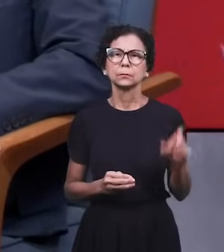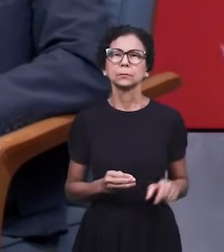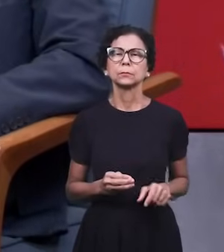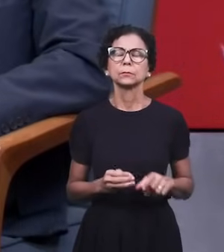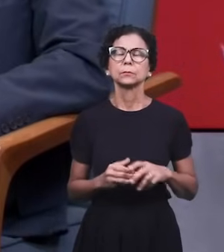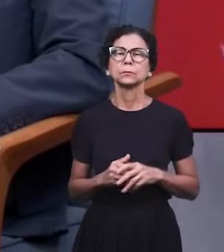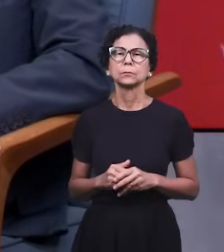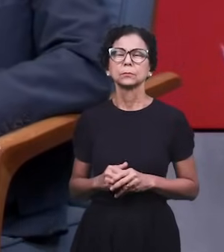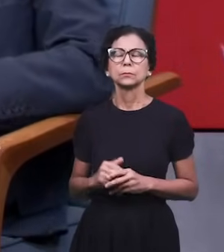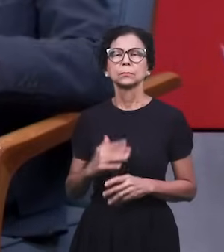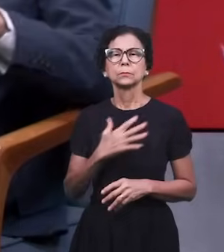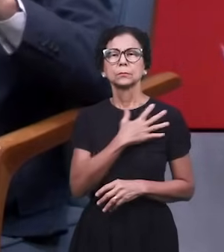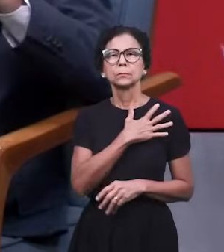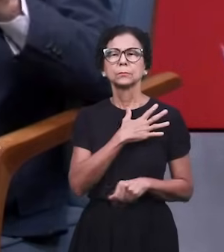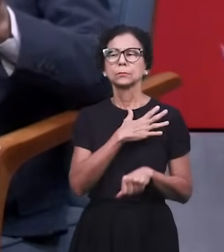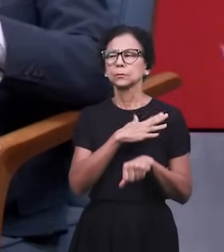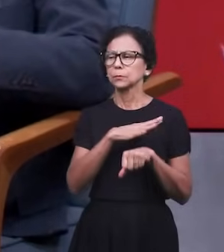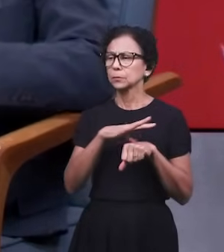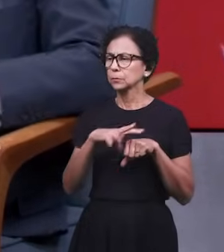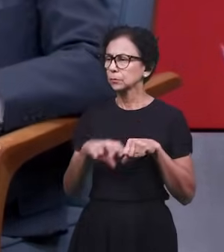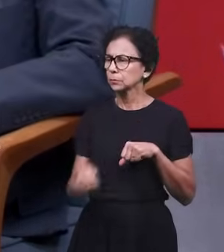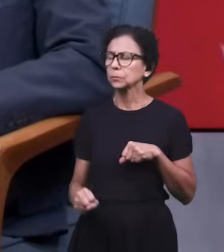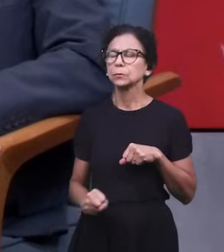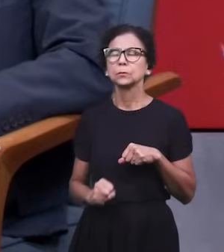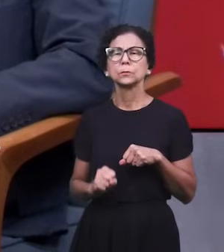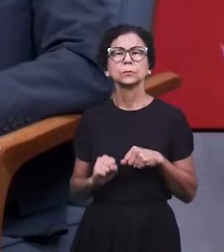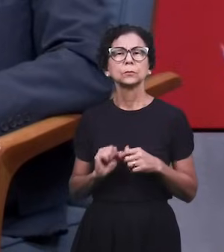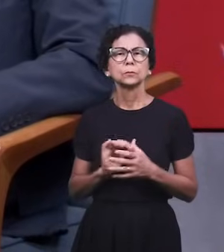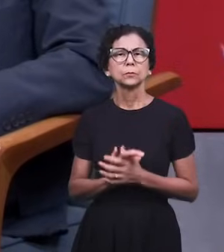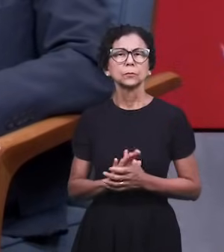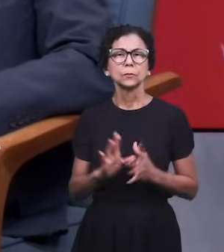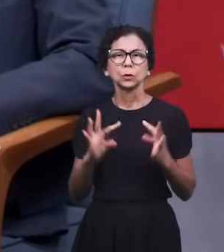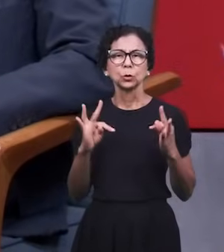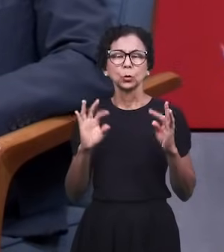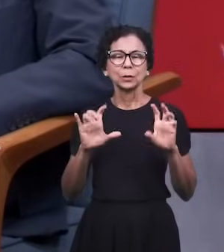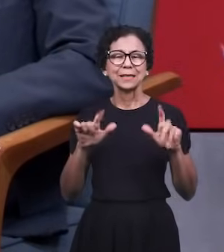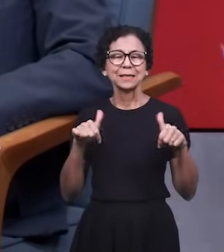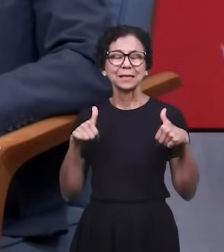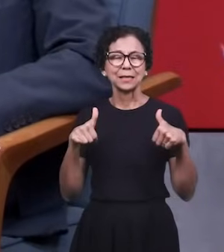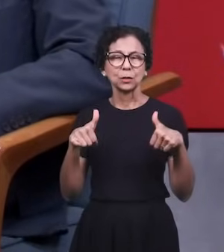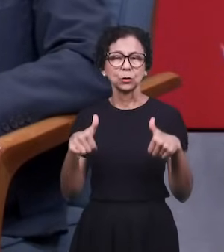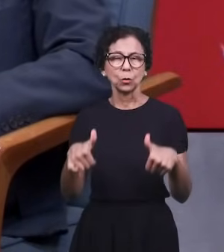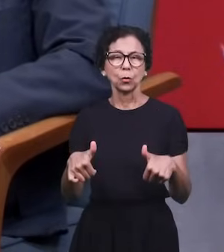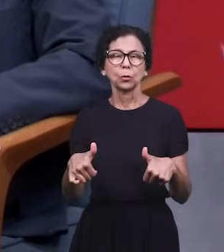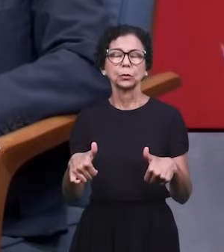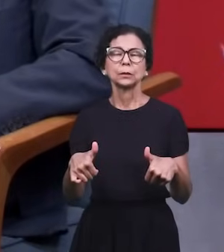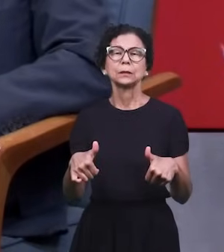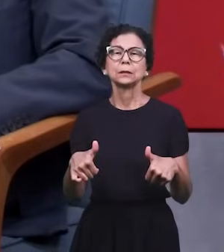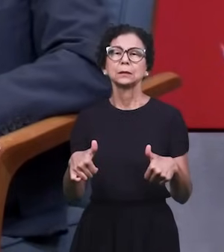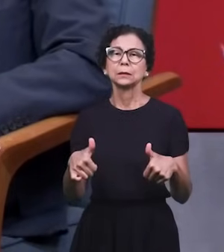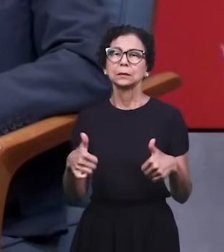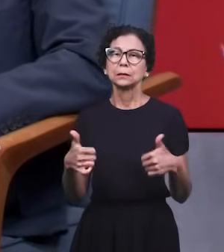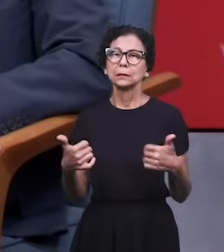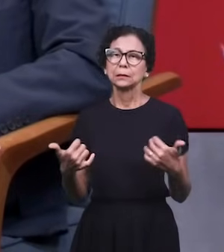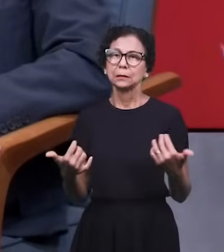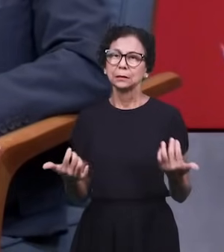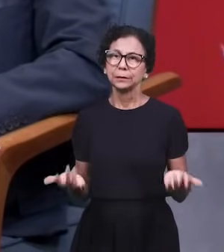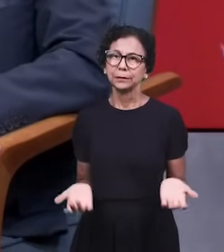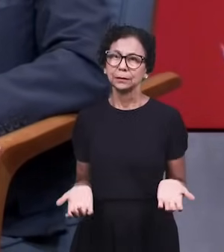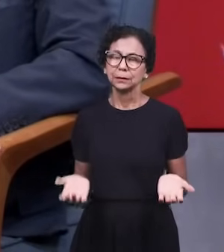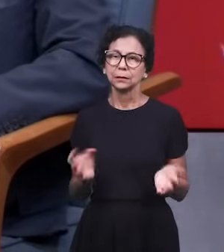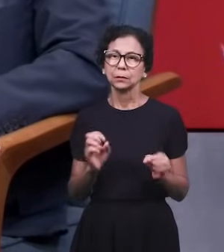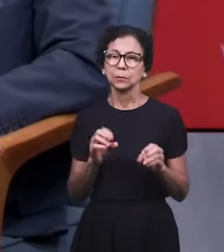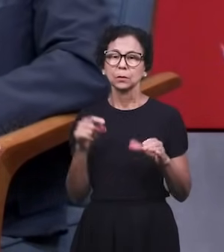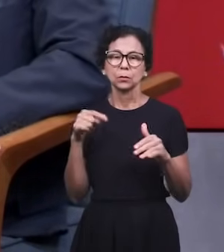da cura de Naamã, todo esse acontecimento envolvendo Geazi, é um ensino muito profundo